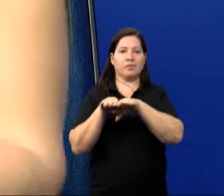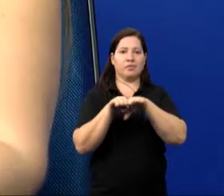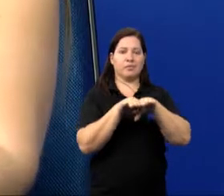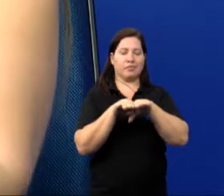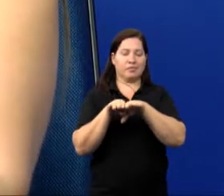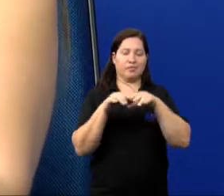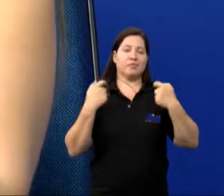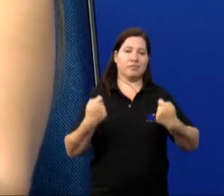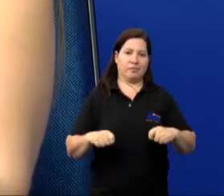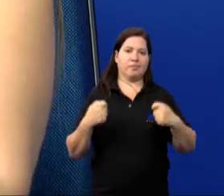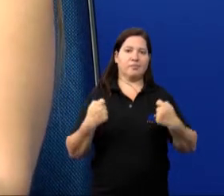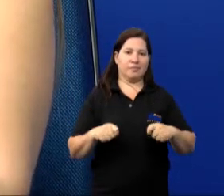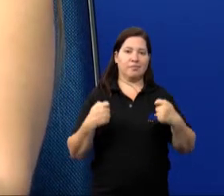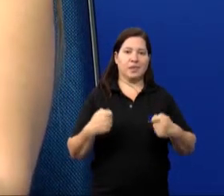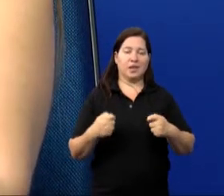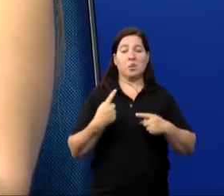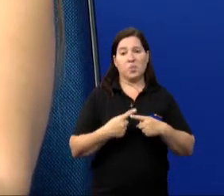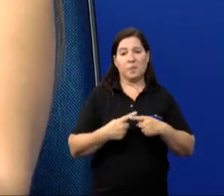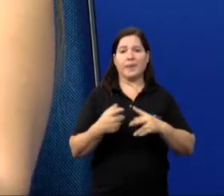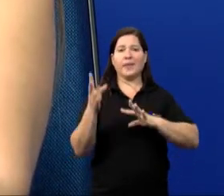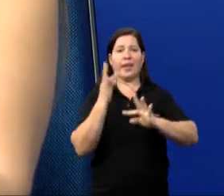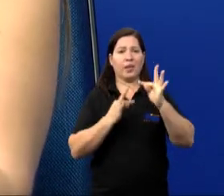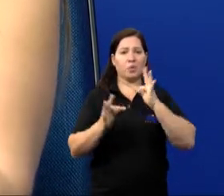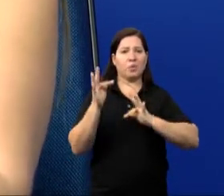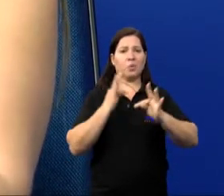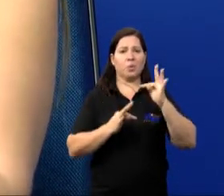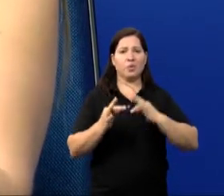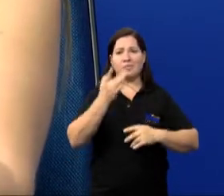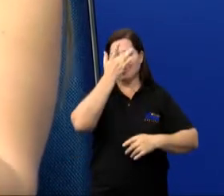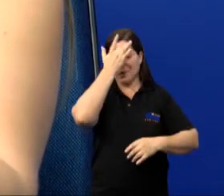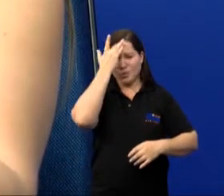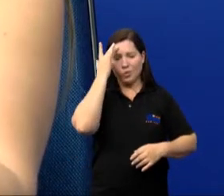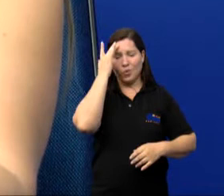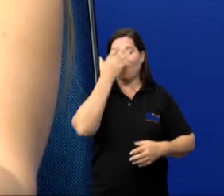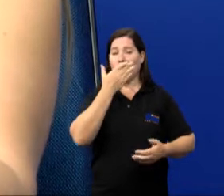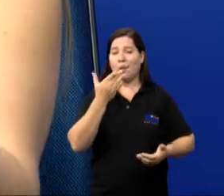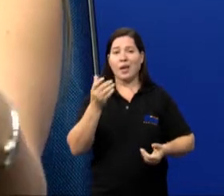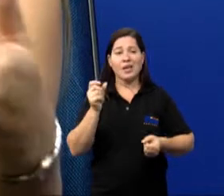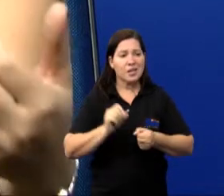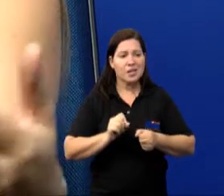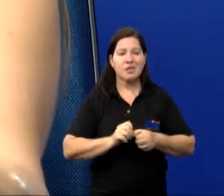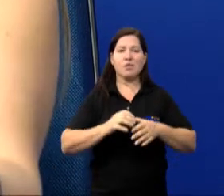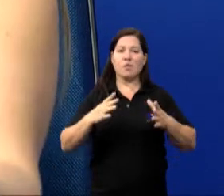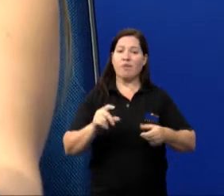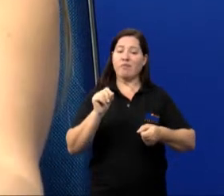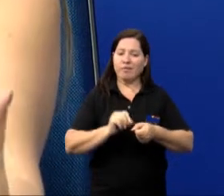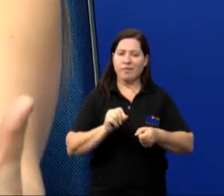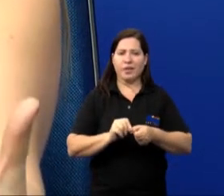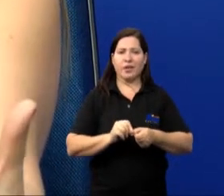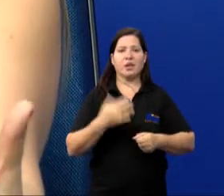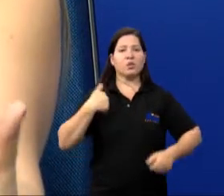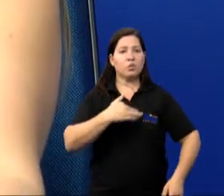é um produto da humanidade, a tecnologia. O homem construiu e ele precisa ser bem utilizado. Nós estamos vivendo num